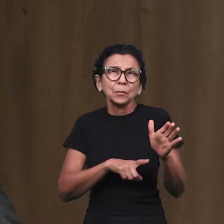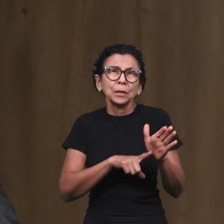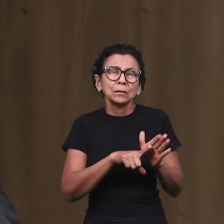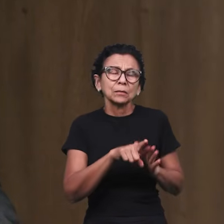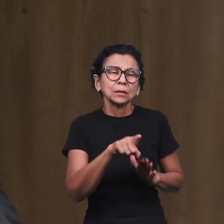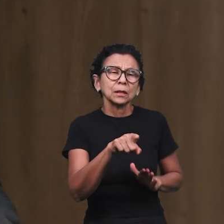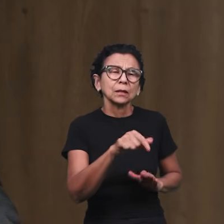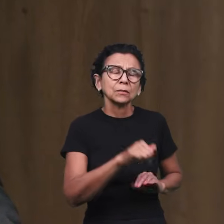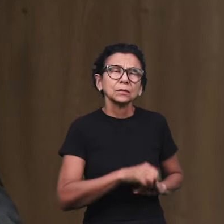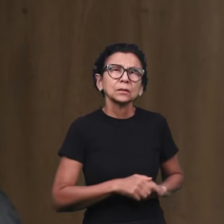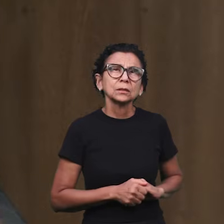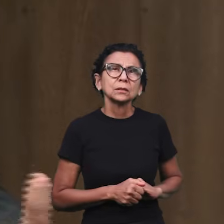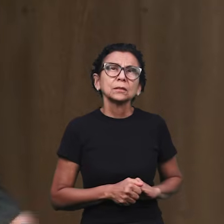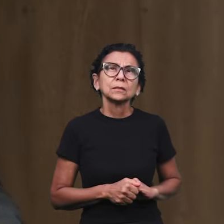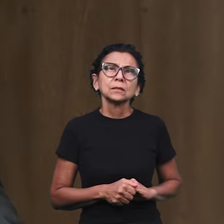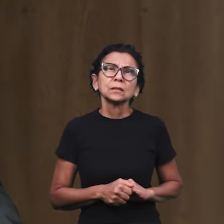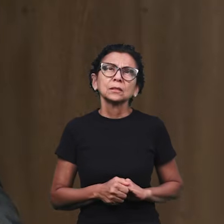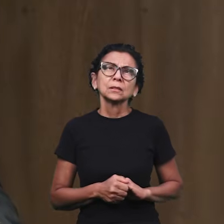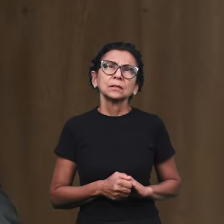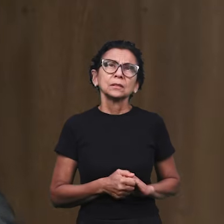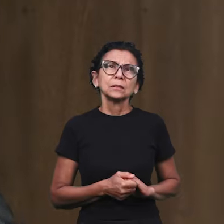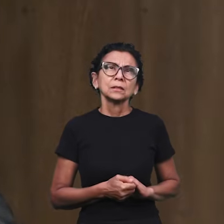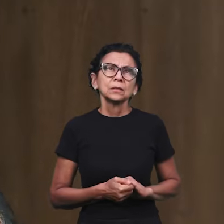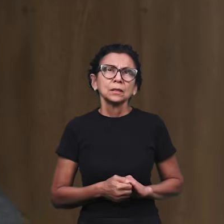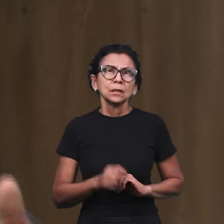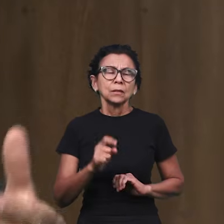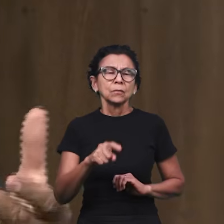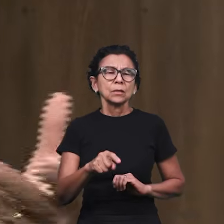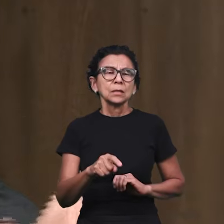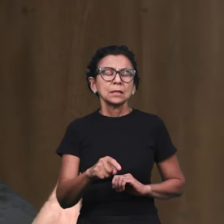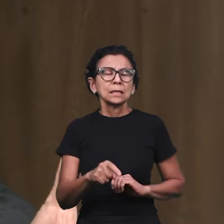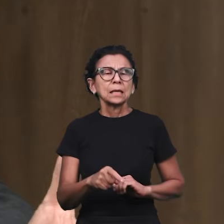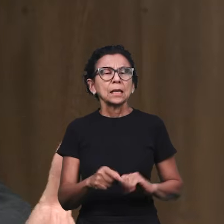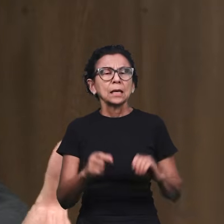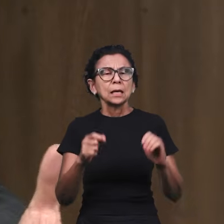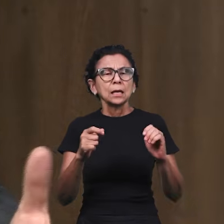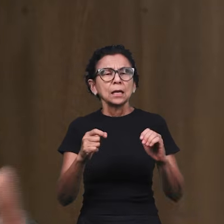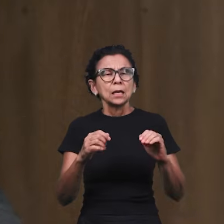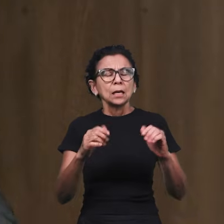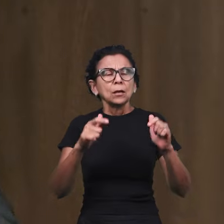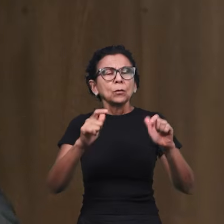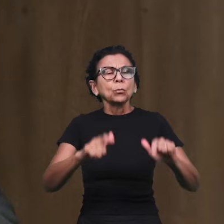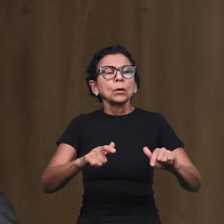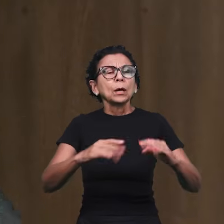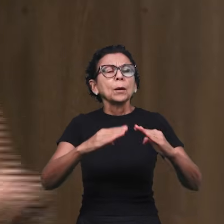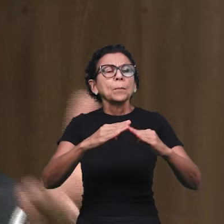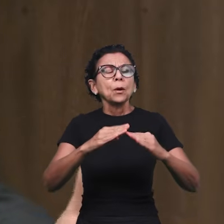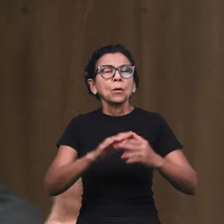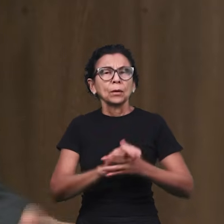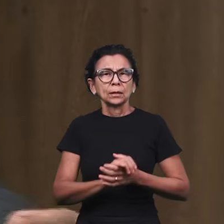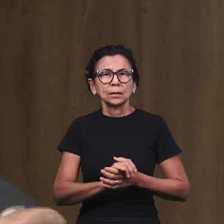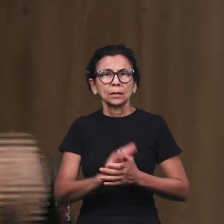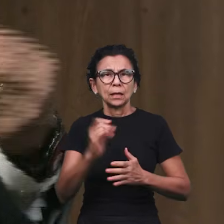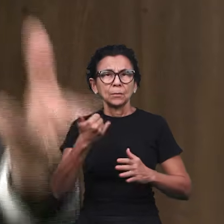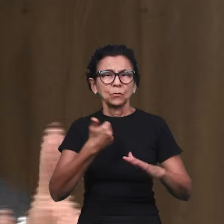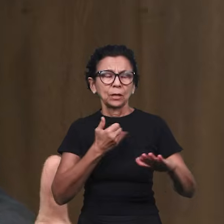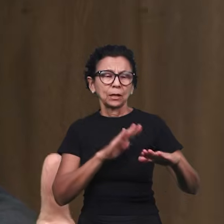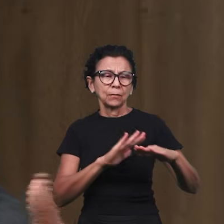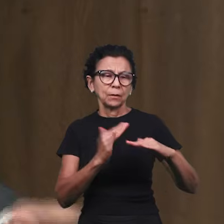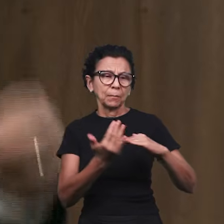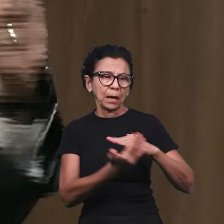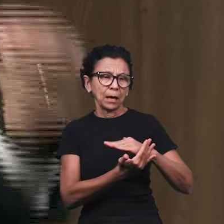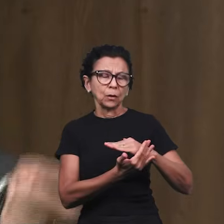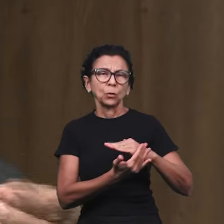mora onde? E a pessoa falava, olha, eu moro em tal bairro, né? E eu conhecia o